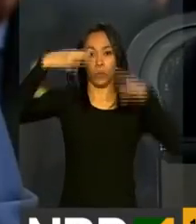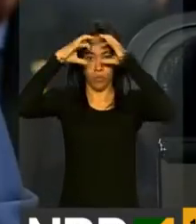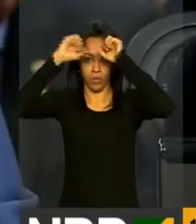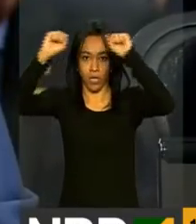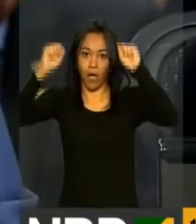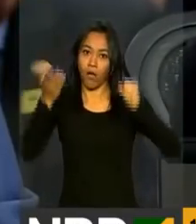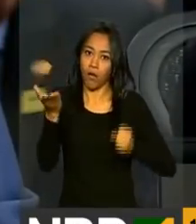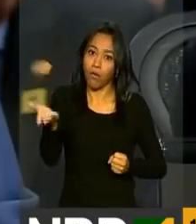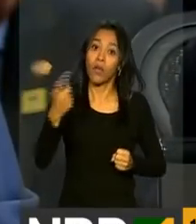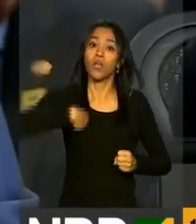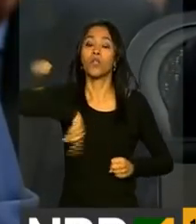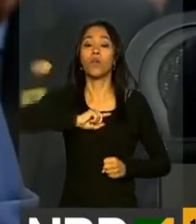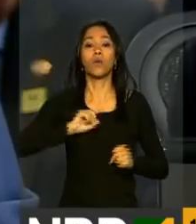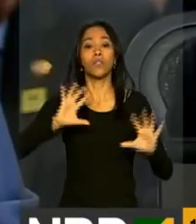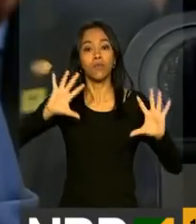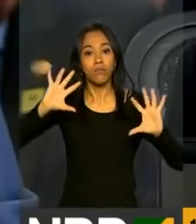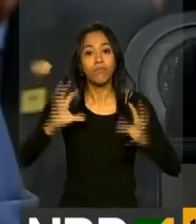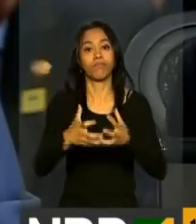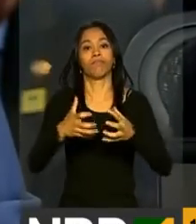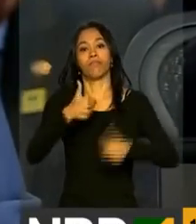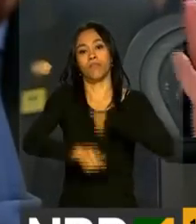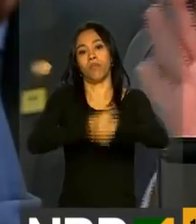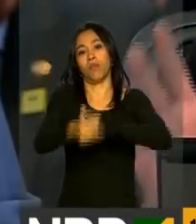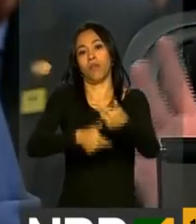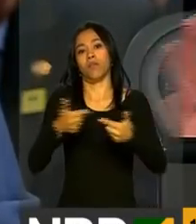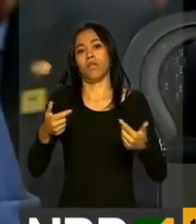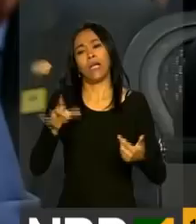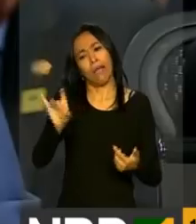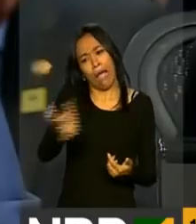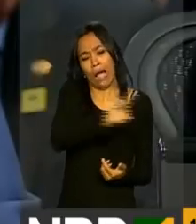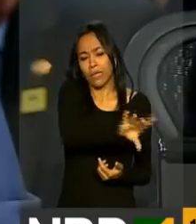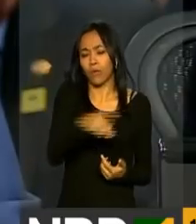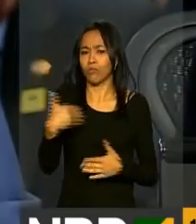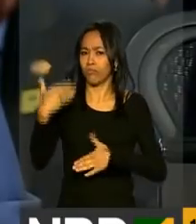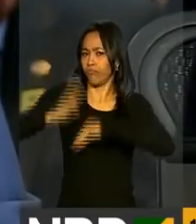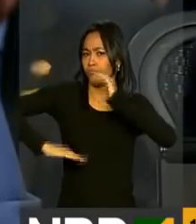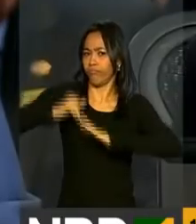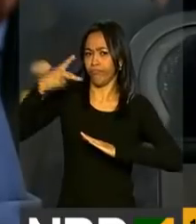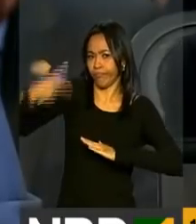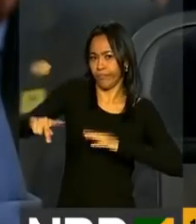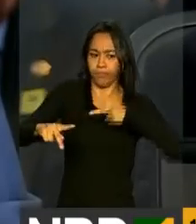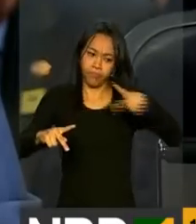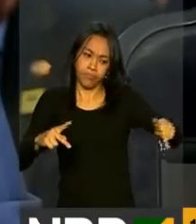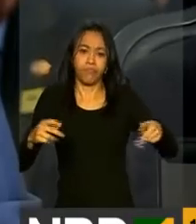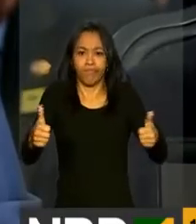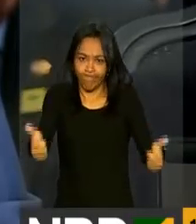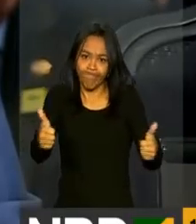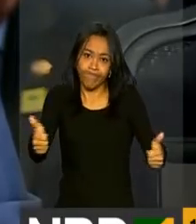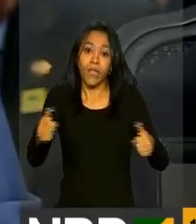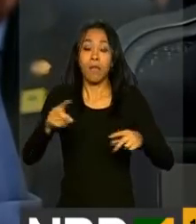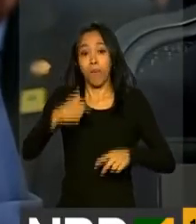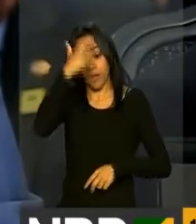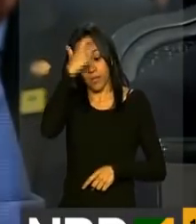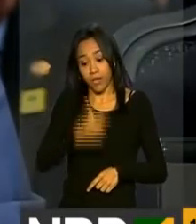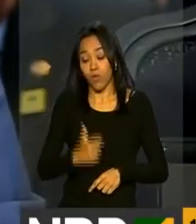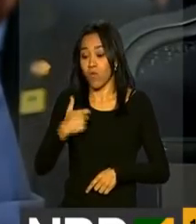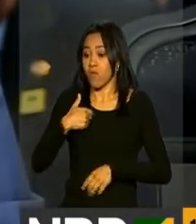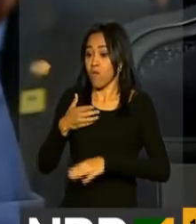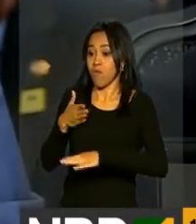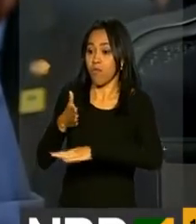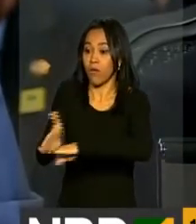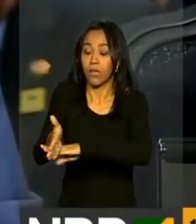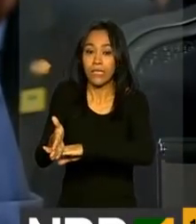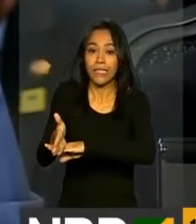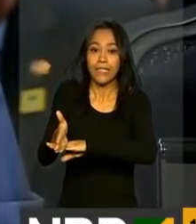nós todos pudéssemos trabalhar em conjunto cada um nas suas competências mas evidentemente o interventor não parar nenhum